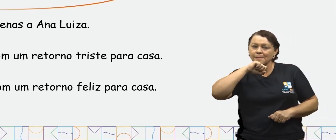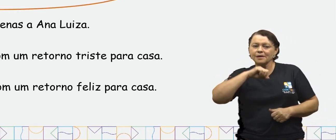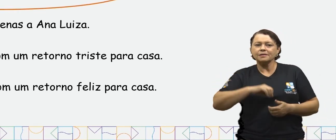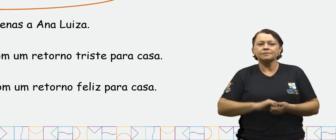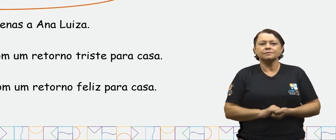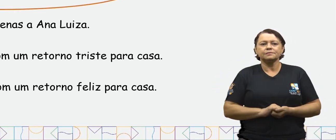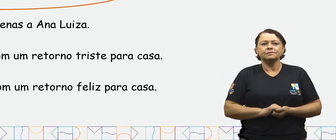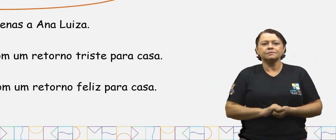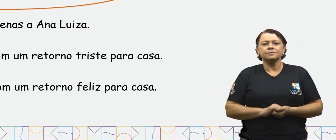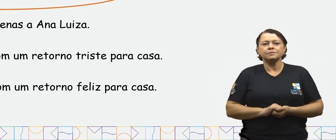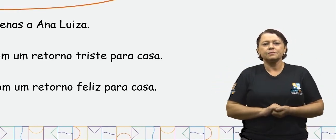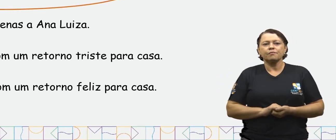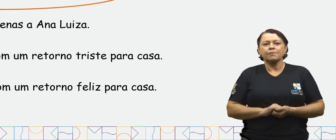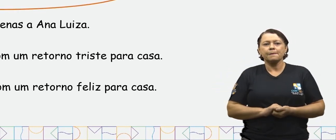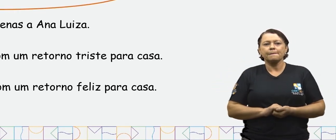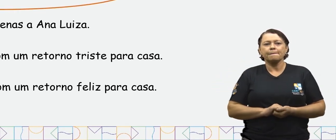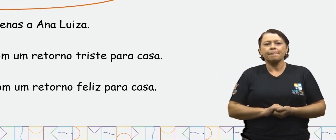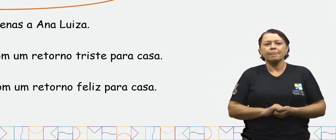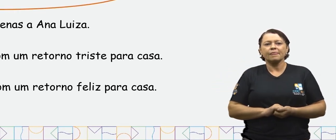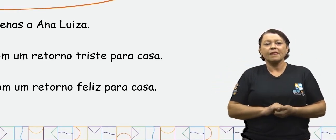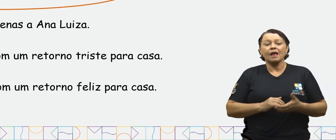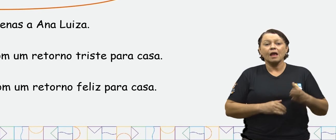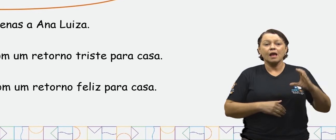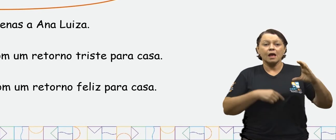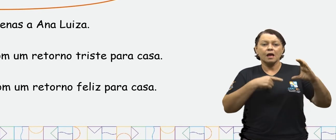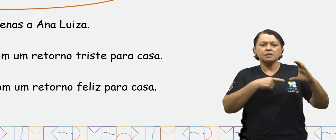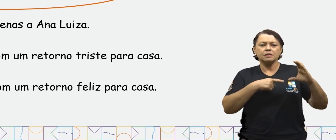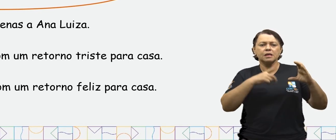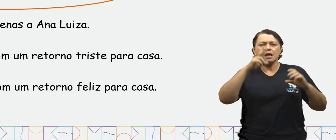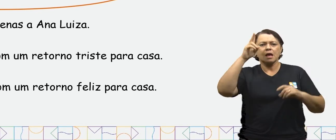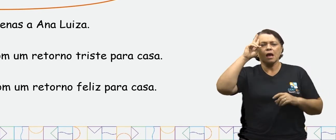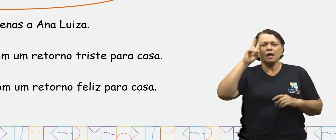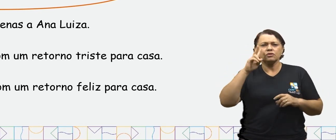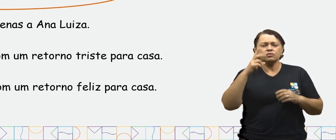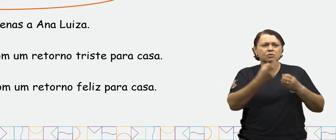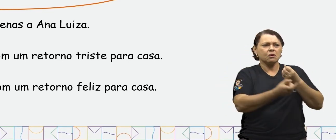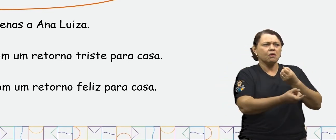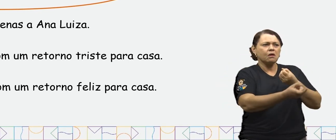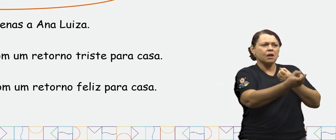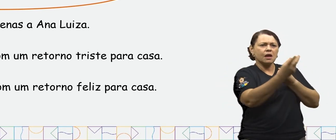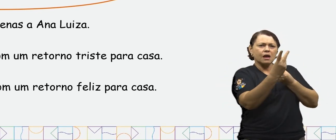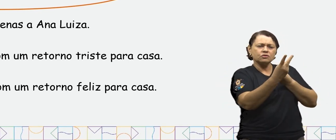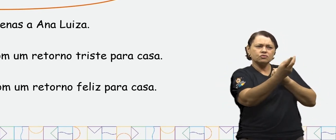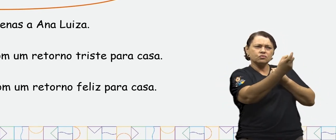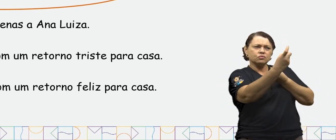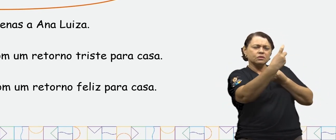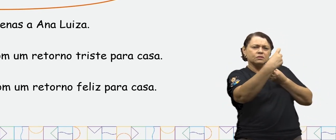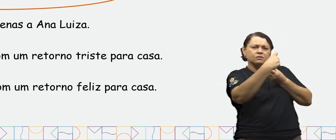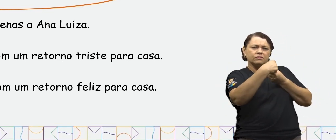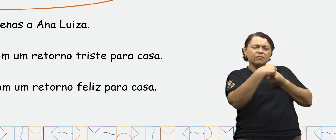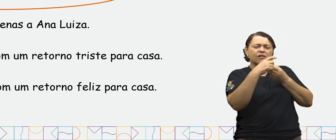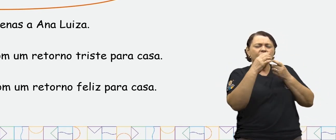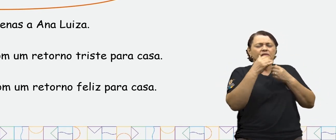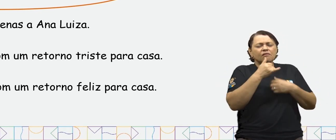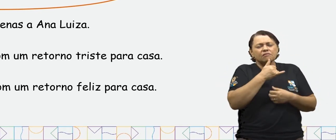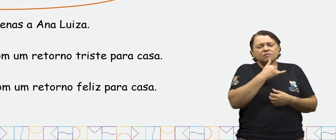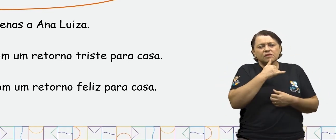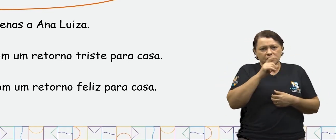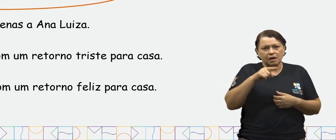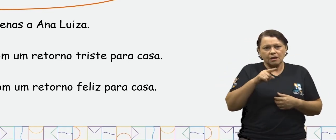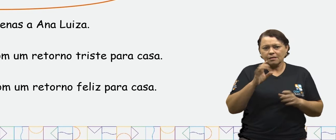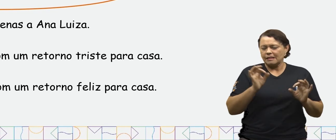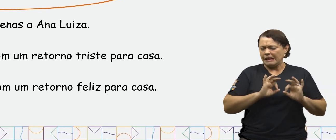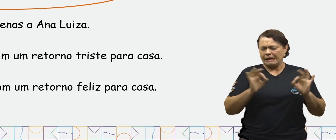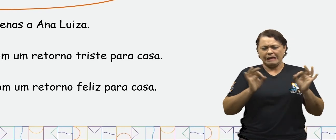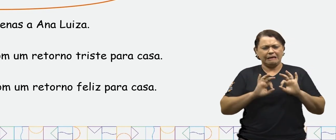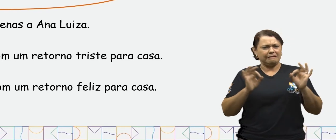Luísa e a sua mãe. Letra C. A história termina com um retorno triste para casa. Você lembra o final dessa